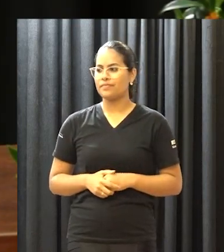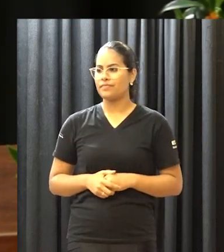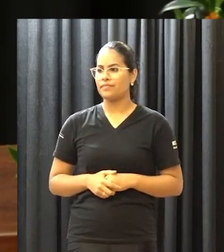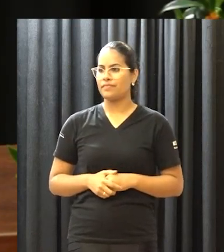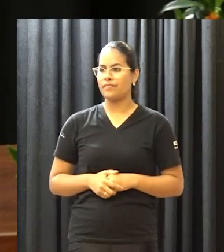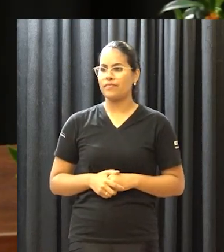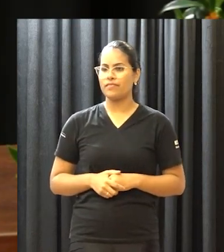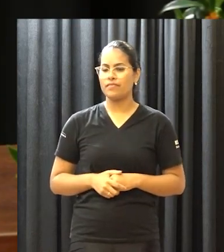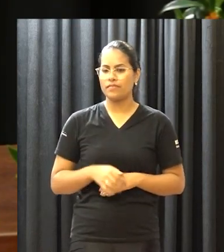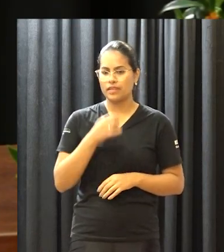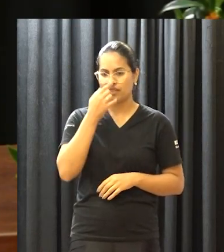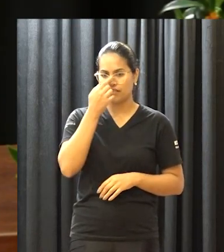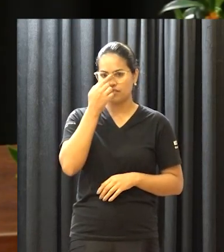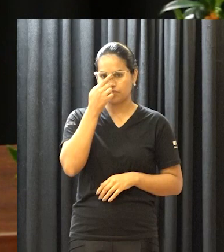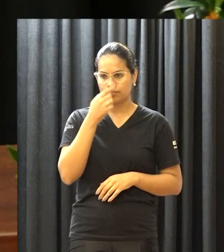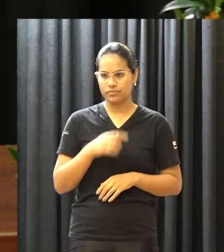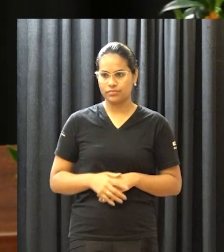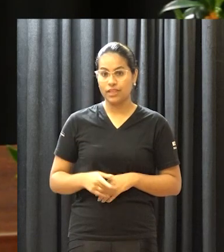Vou ler um trechinho